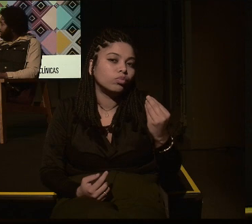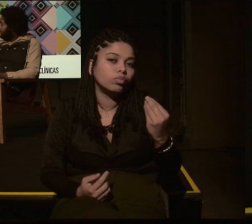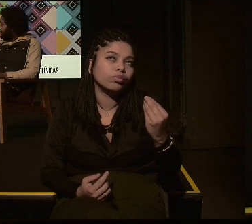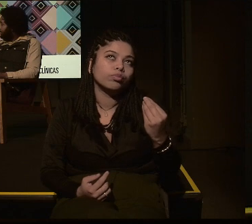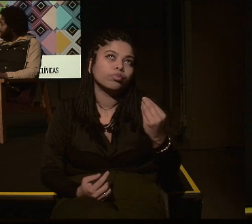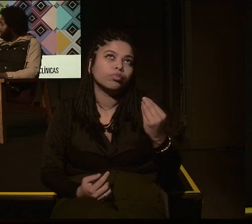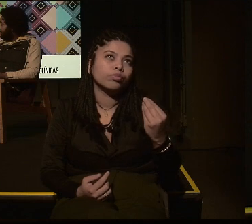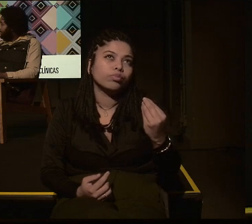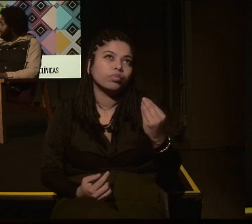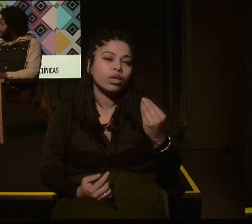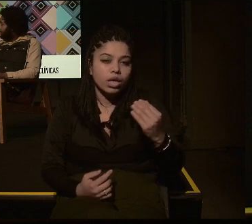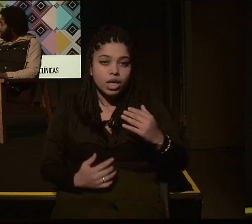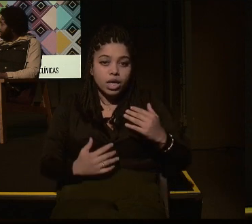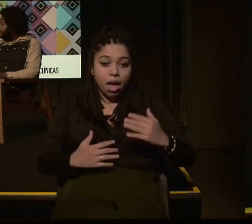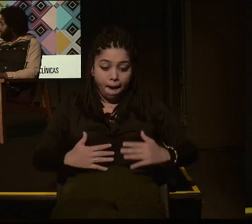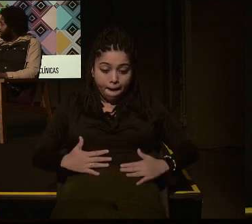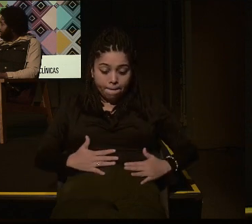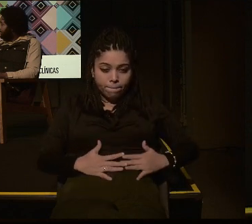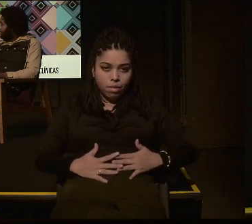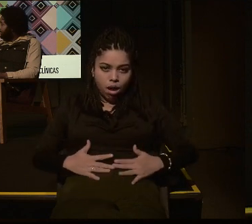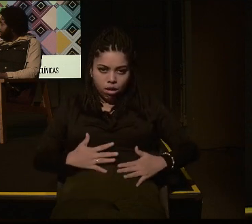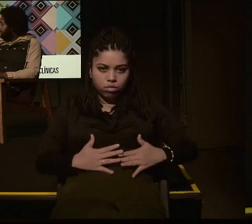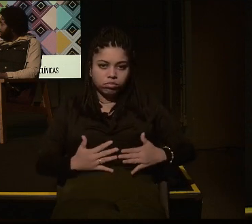e barriga,